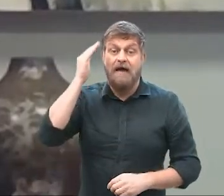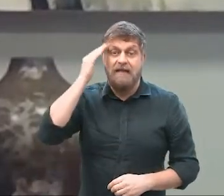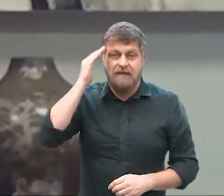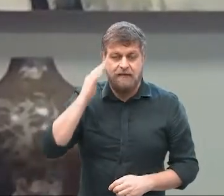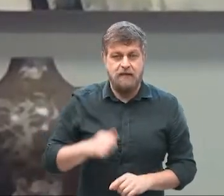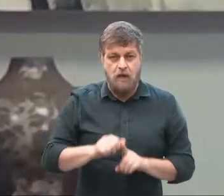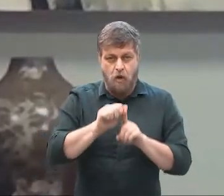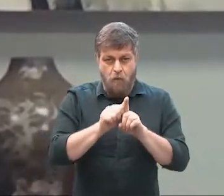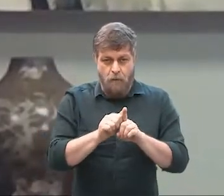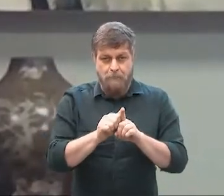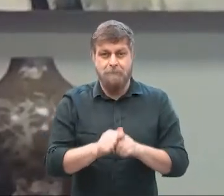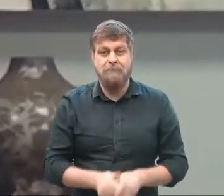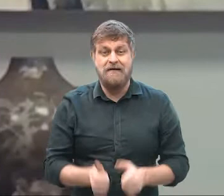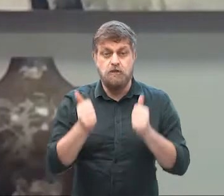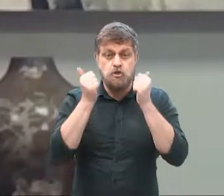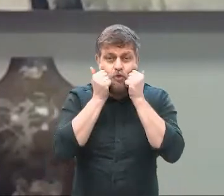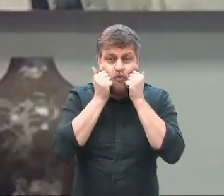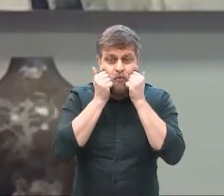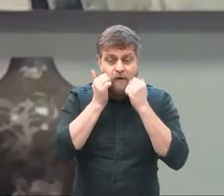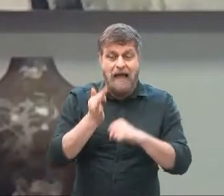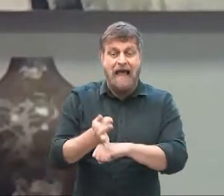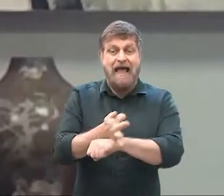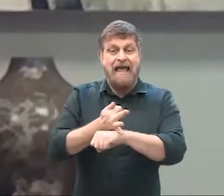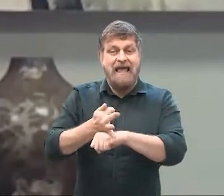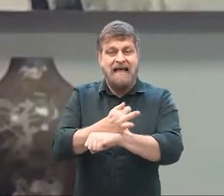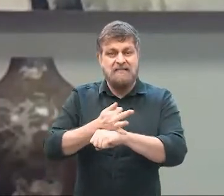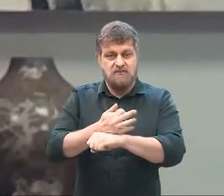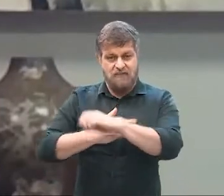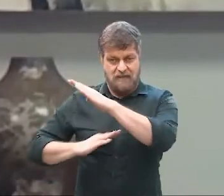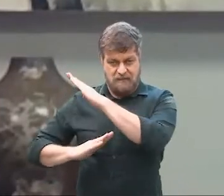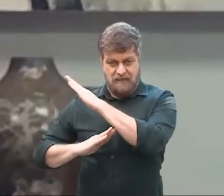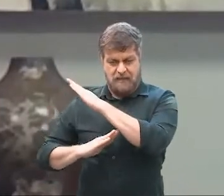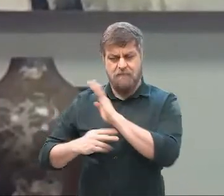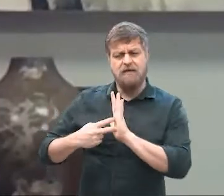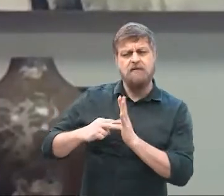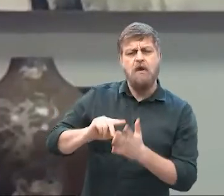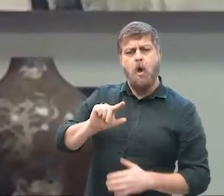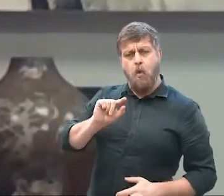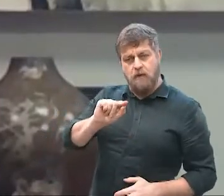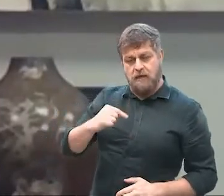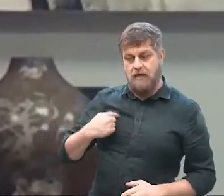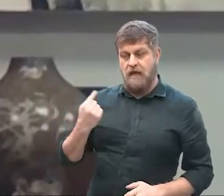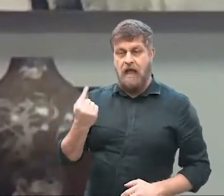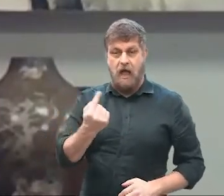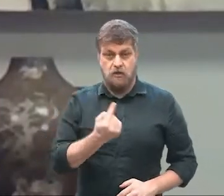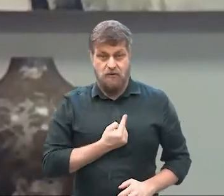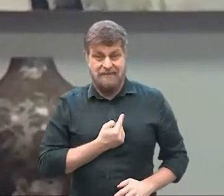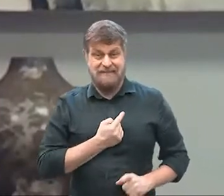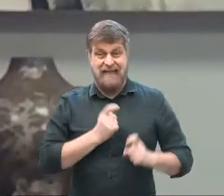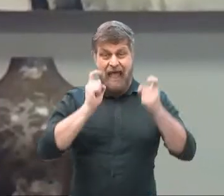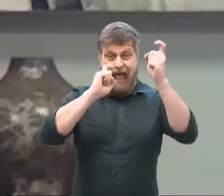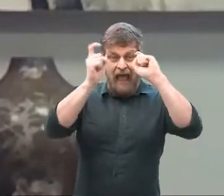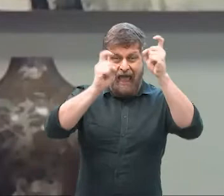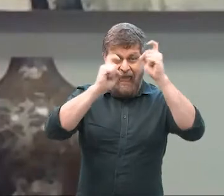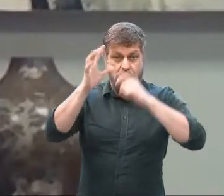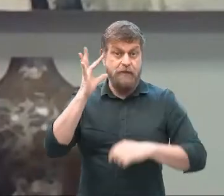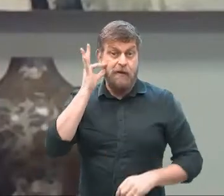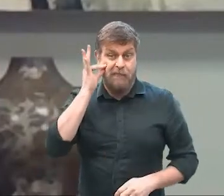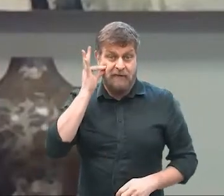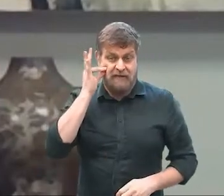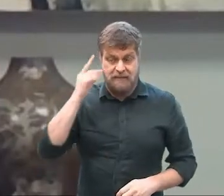mês de julho, nós temos o recesso parlamentar. O que vem a ser o recesso parlamentar? Nós não temos sessões